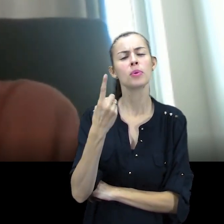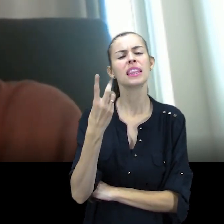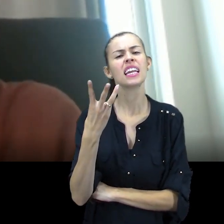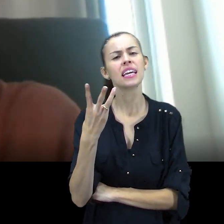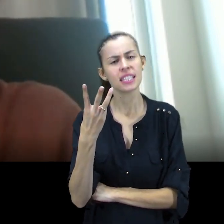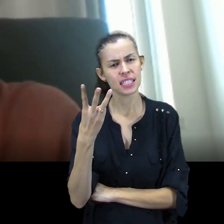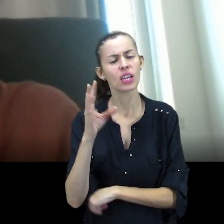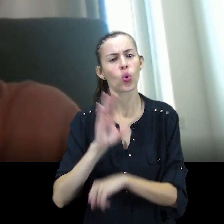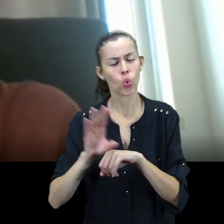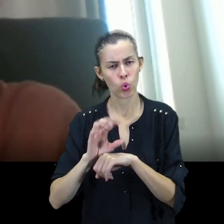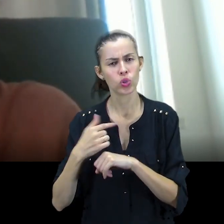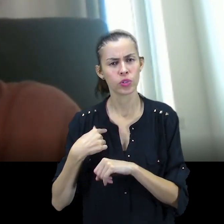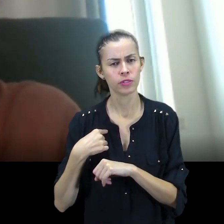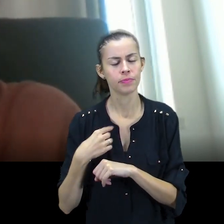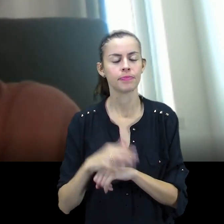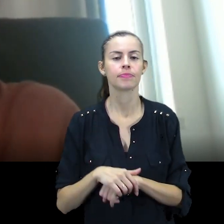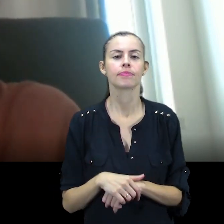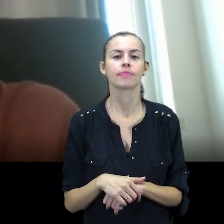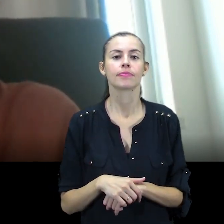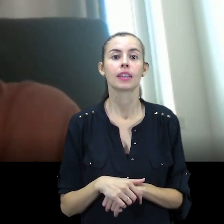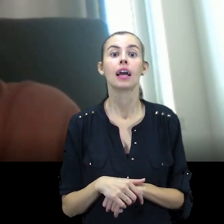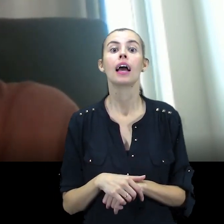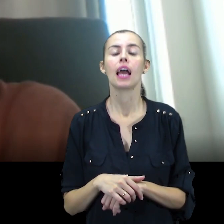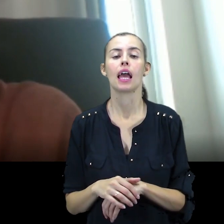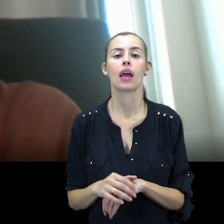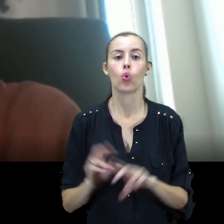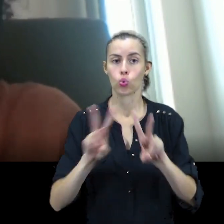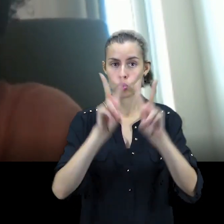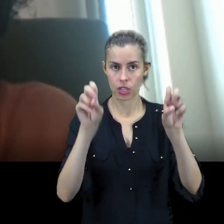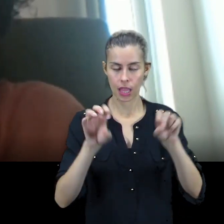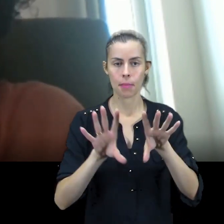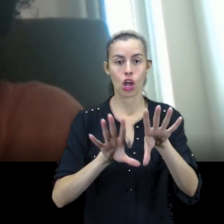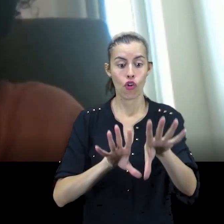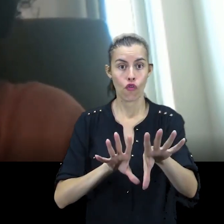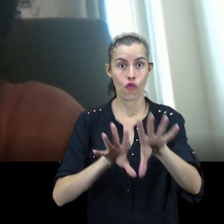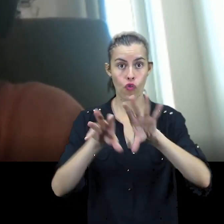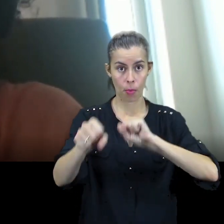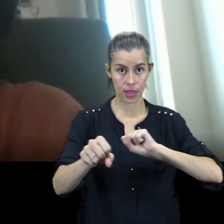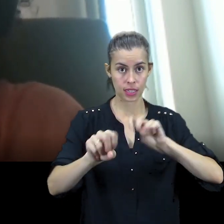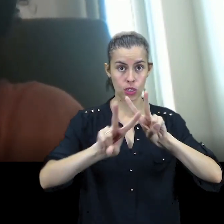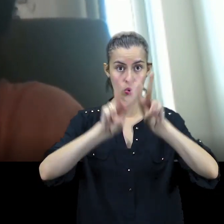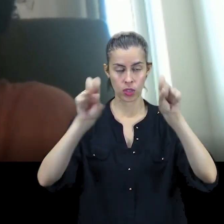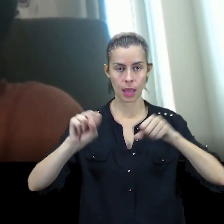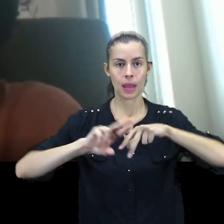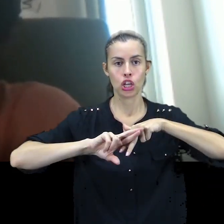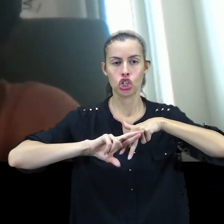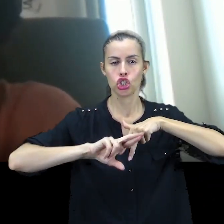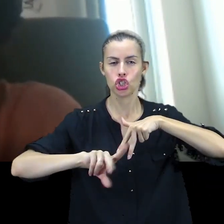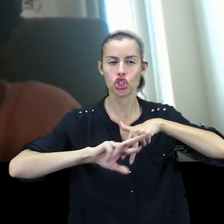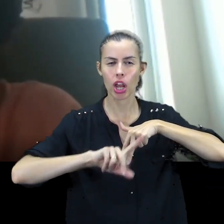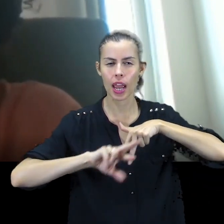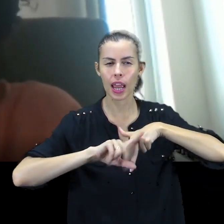de diversidade. Acho que era gênero, raça e diversidade sexual. Que tinha 100